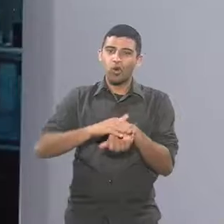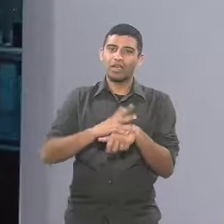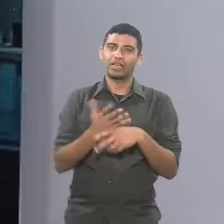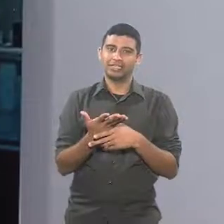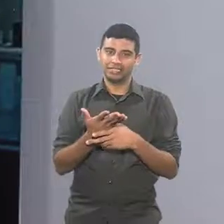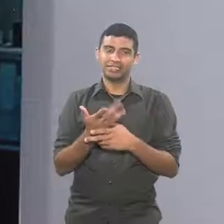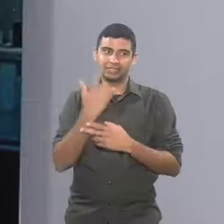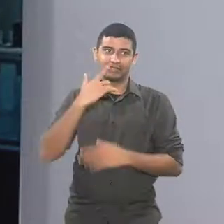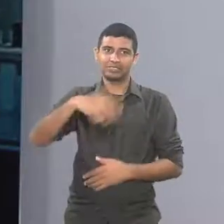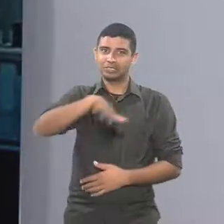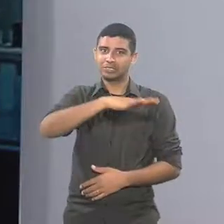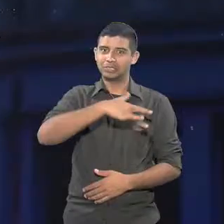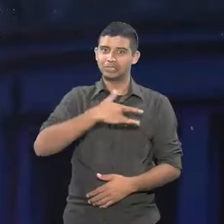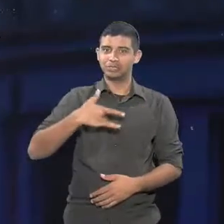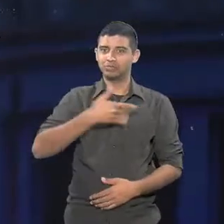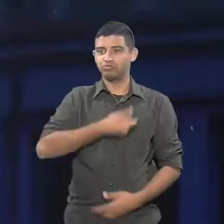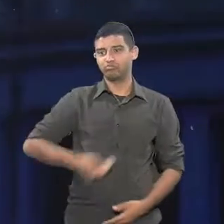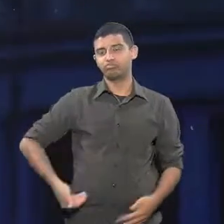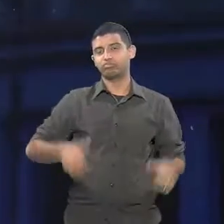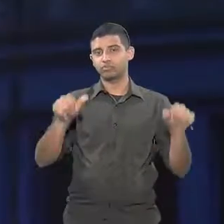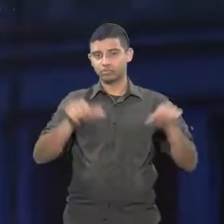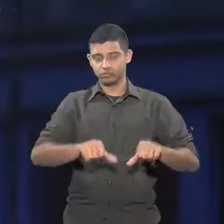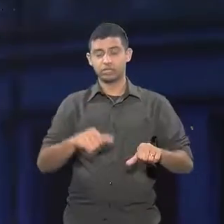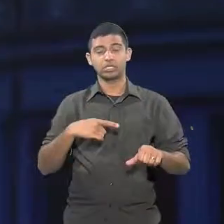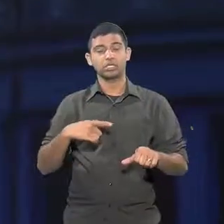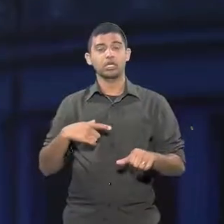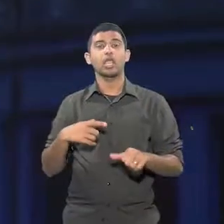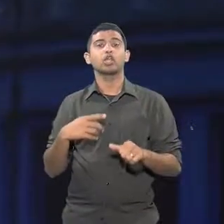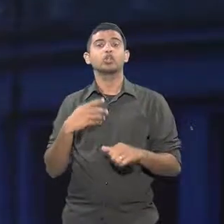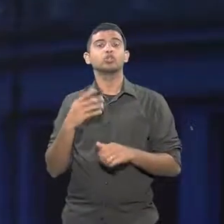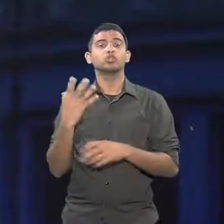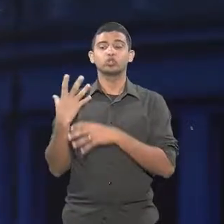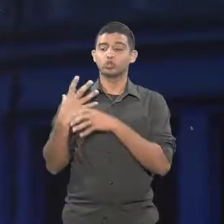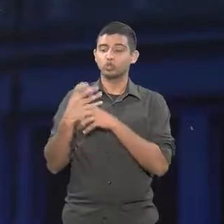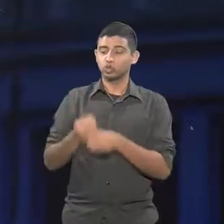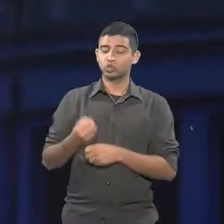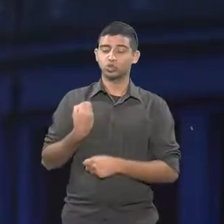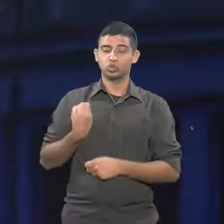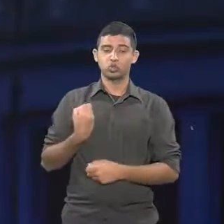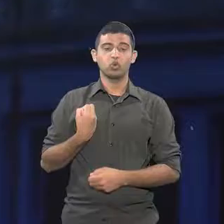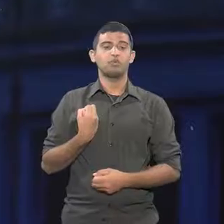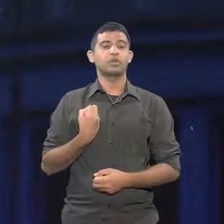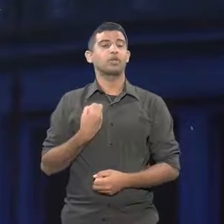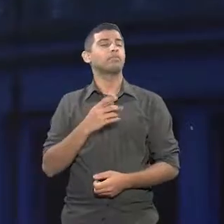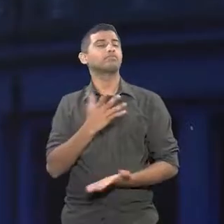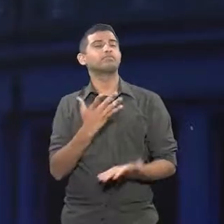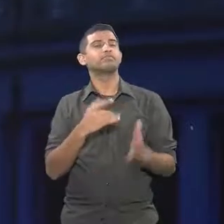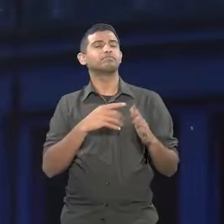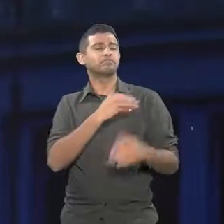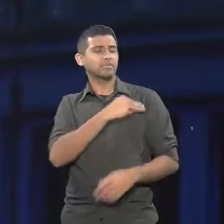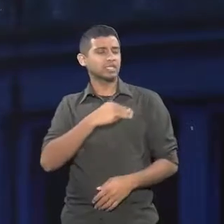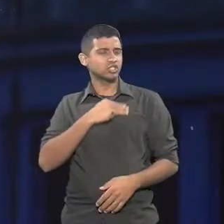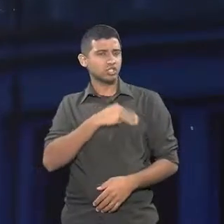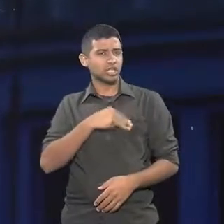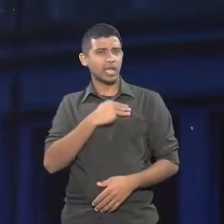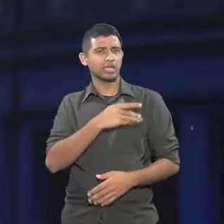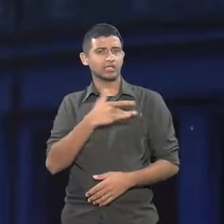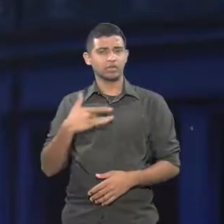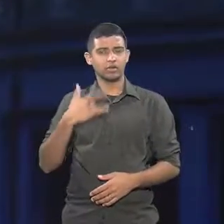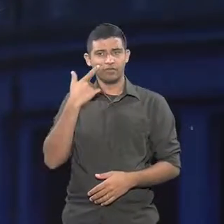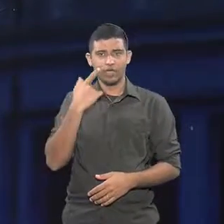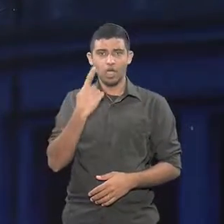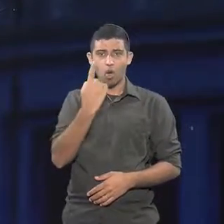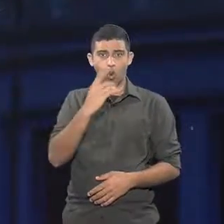saúde pública em geral. A gente tem um número aqui do Ministério da Saúde, o Brasil ganha por ano 1 milhão de novos casos